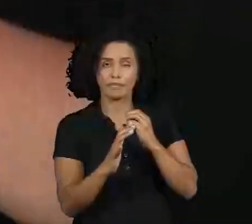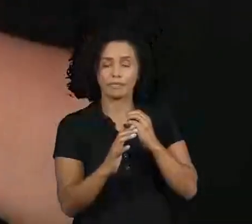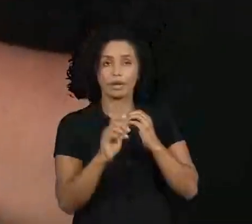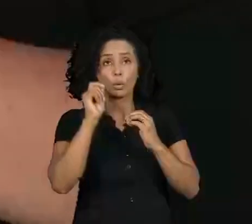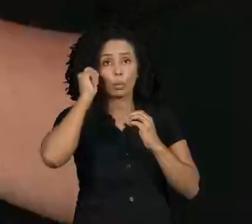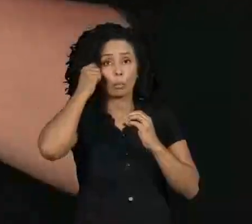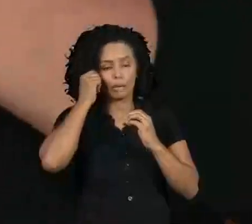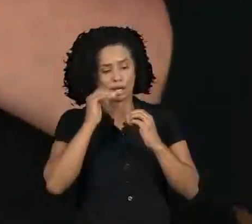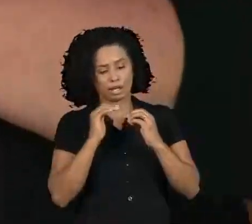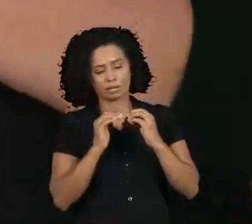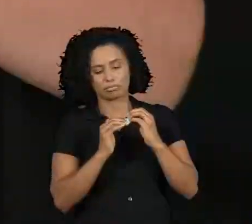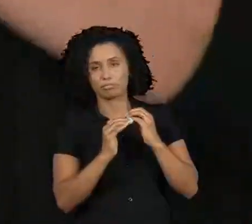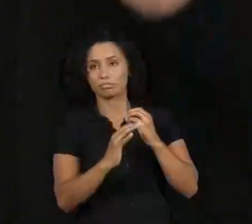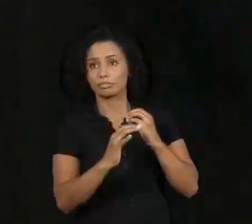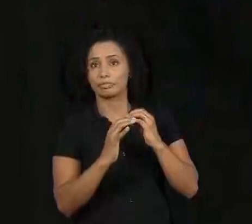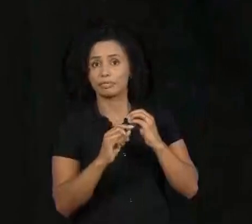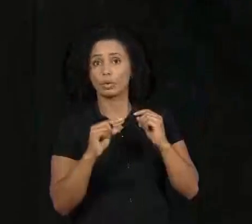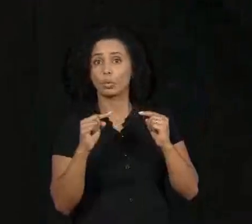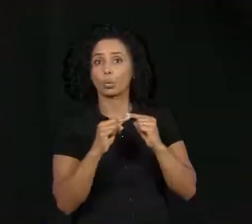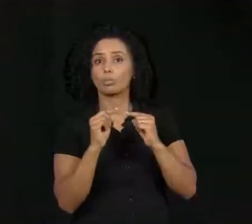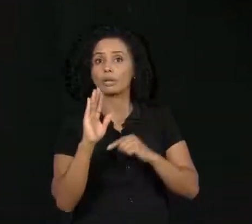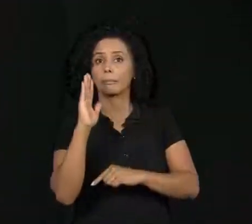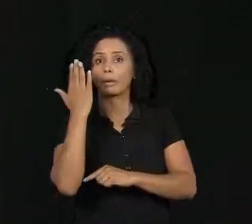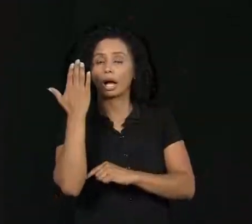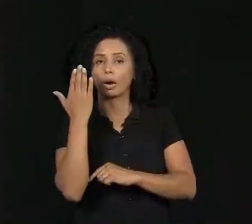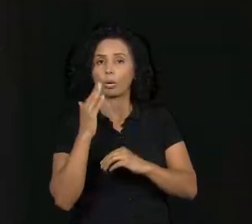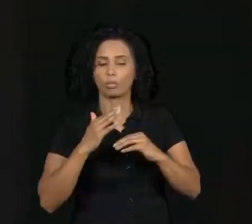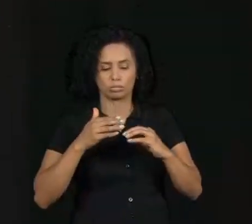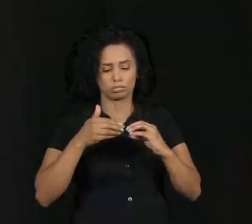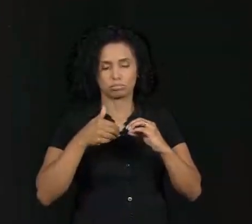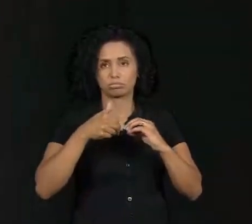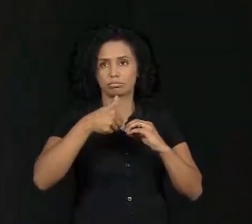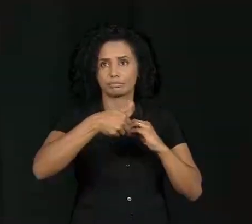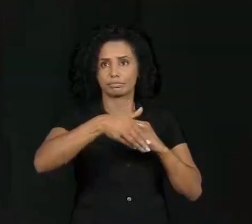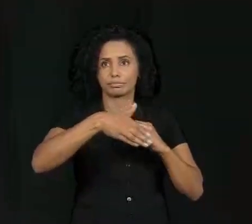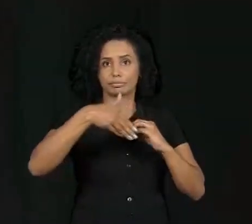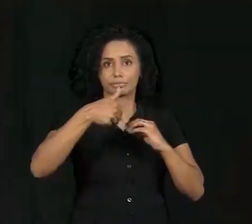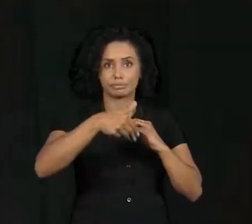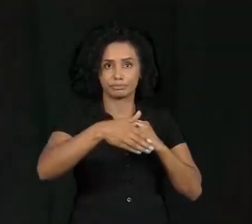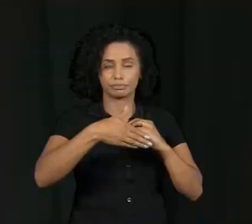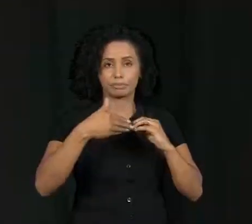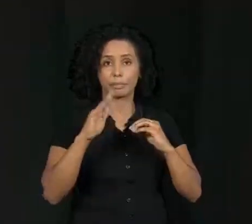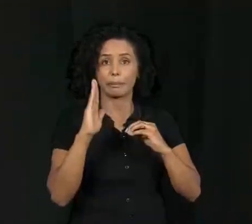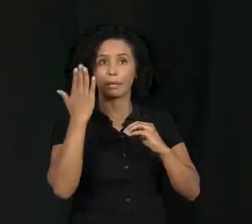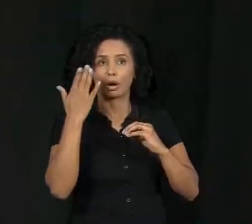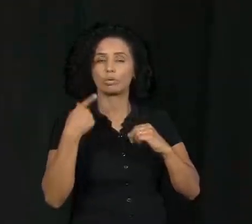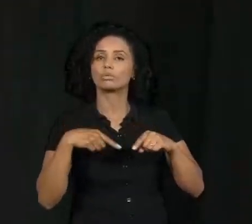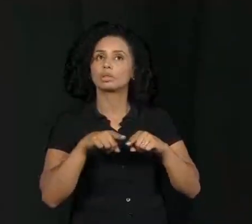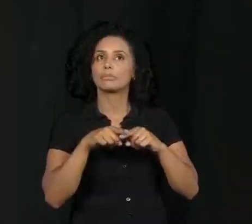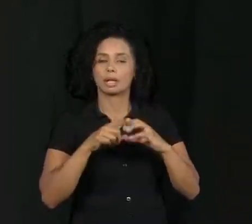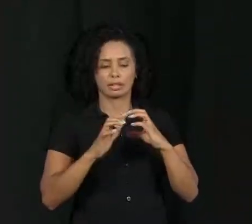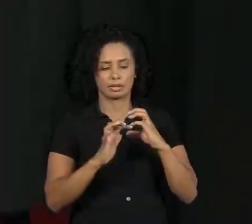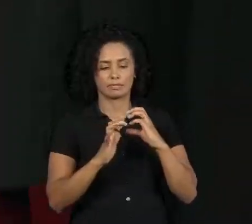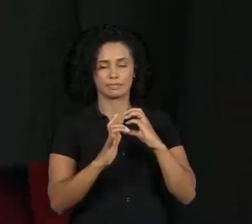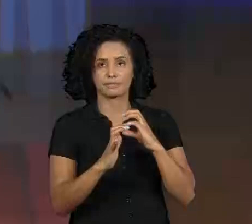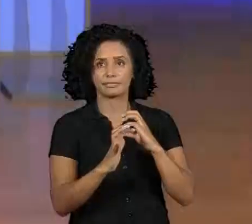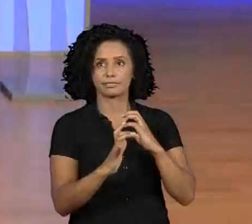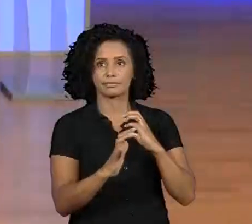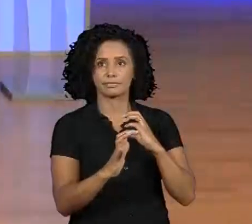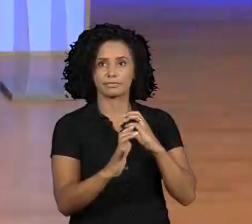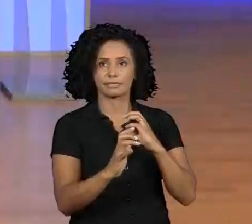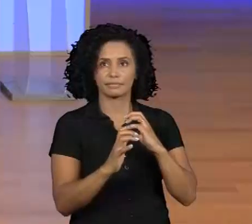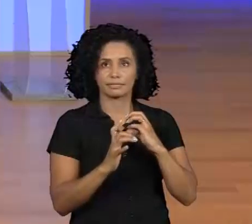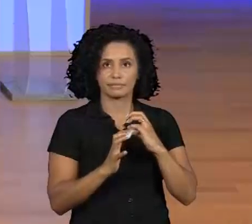é de madeira. É uma madeira pintada, não é? E tem todas essas chavinhas que são de metal, olha